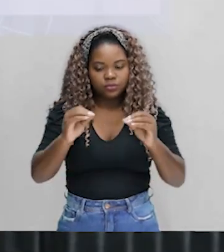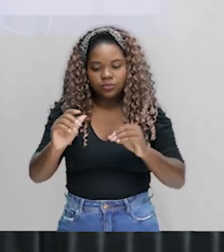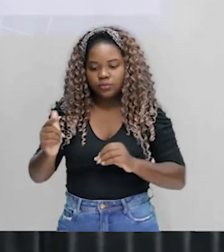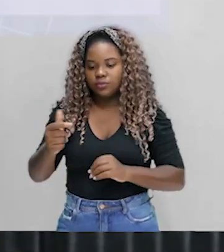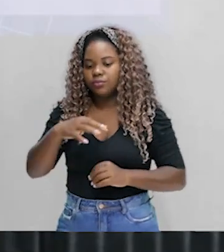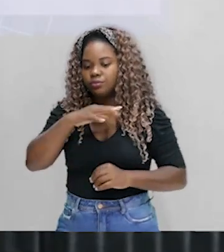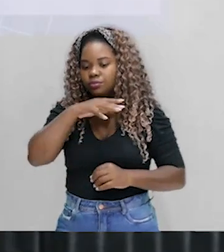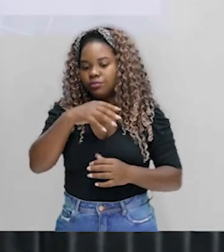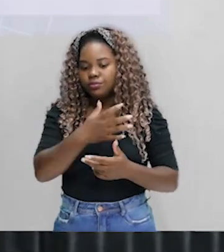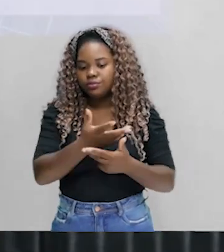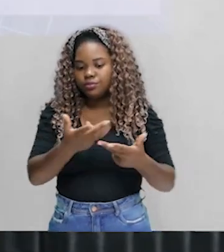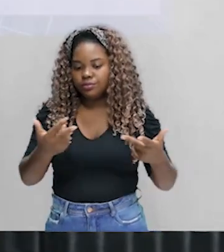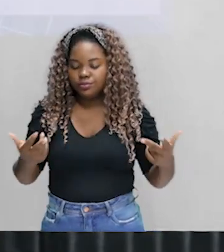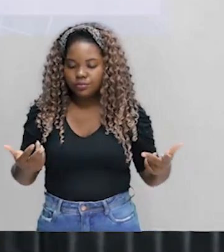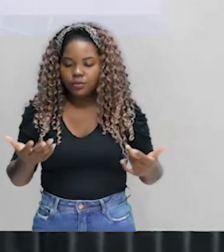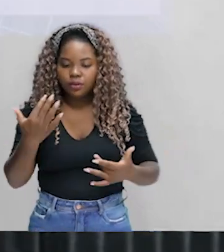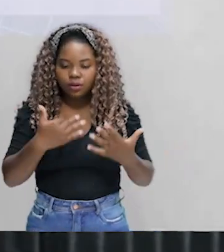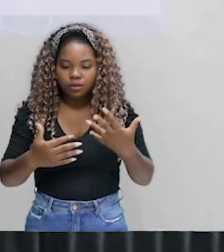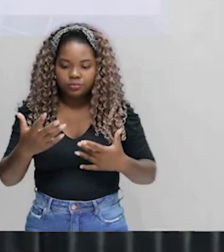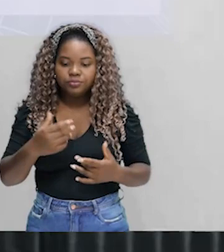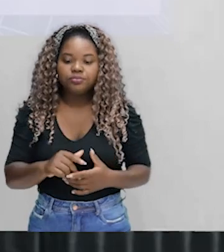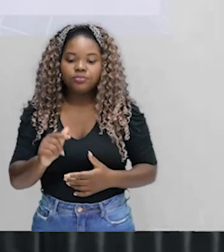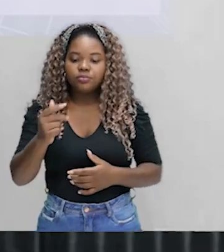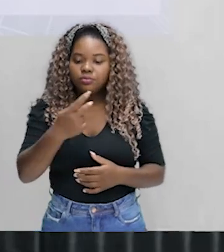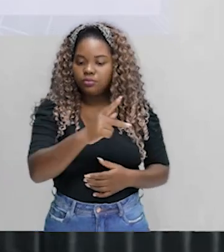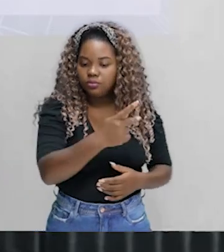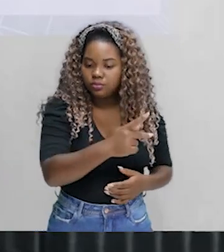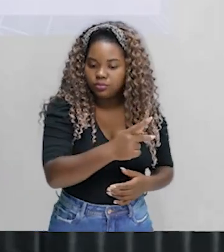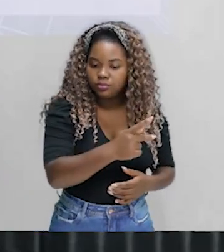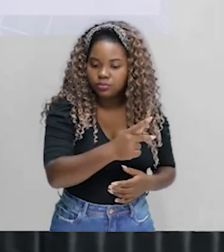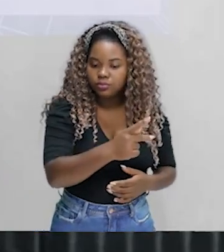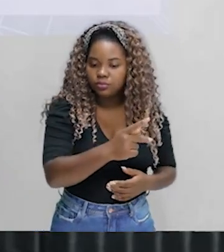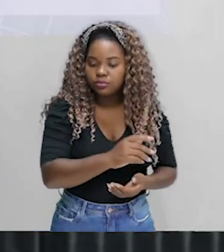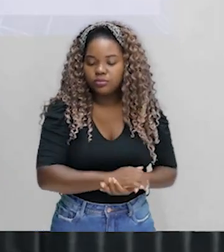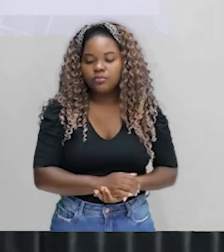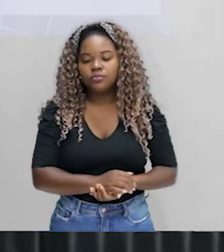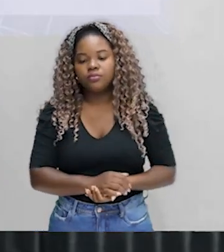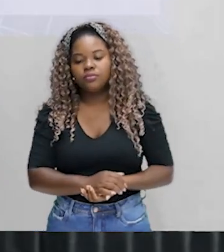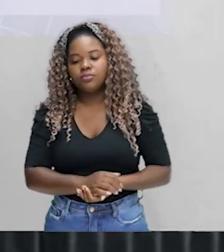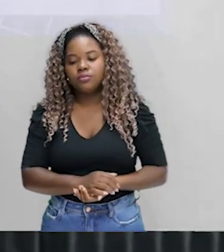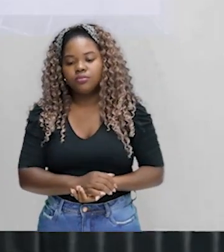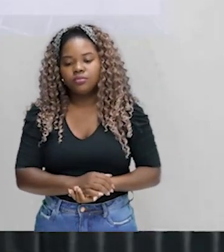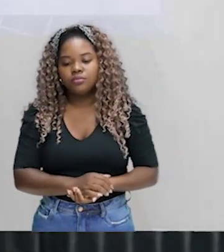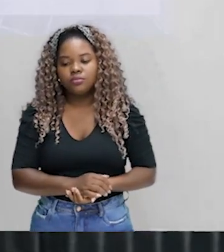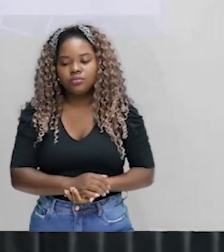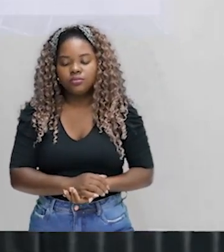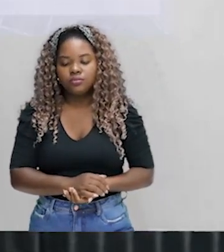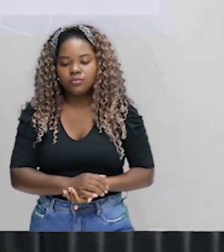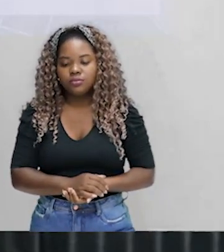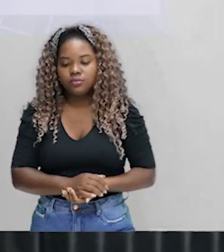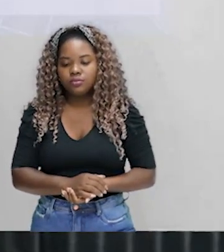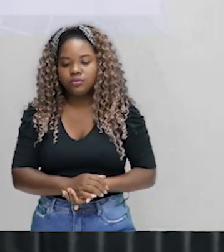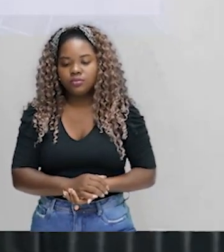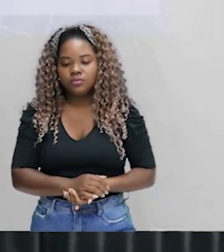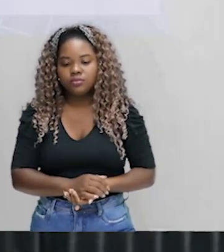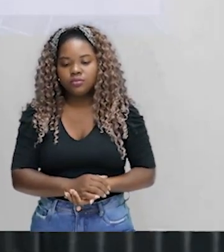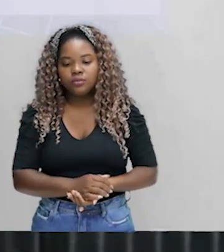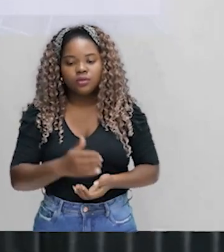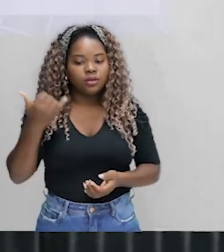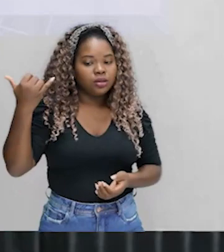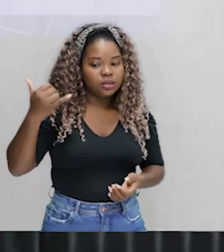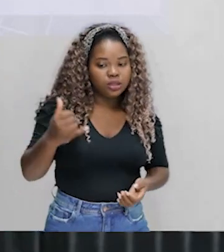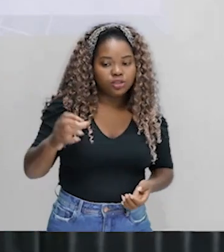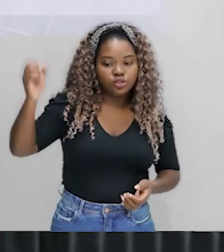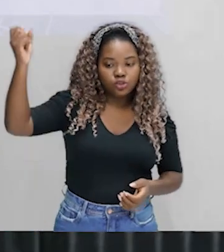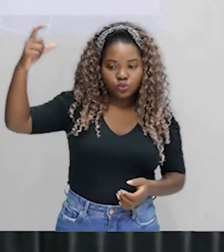que venha se alimentar desse indivíduo que é um herbívoro, tá? Um animal carnívoro. Então, veja, a energia do Sol, que era